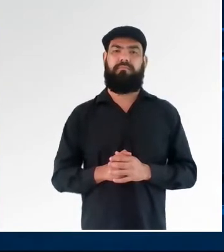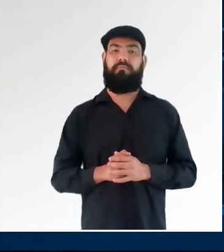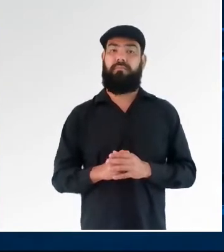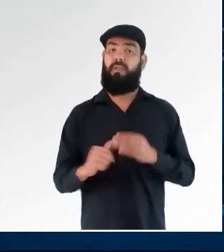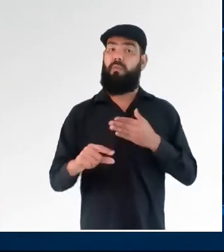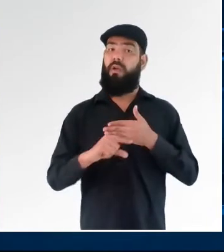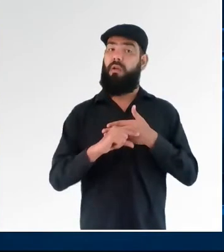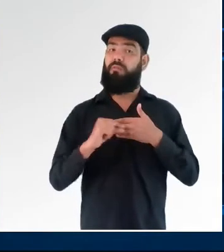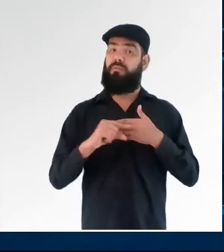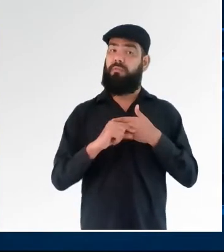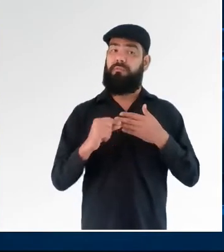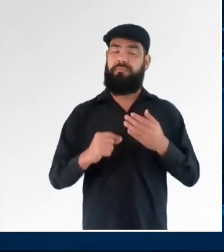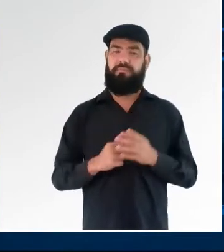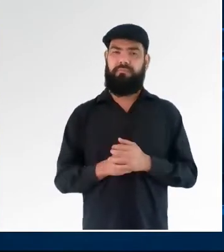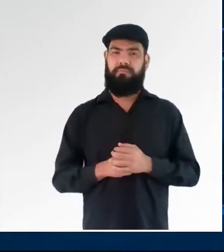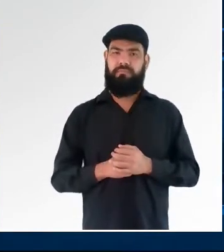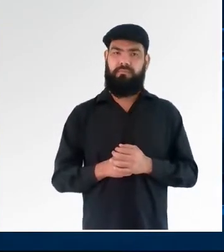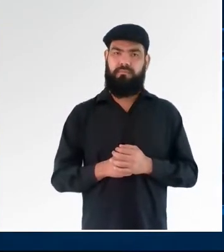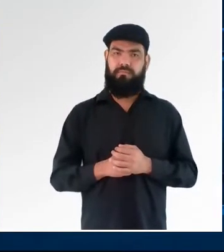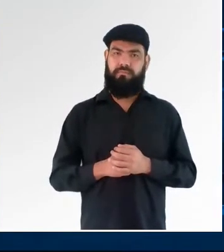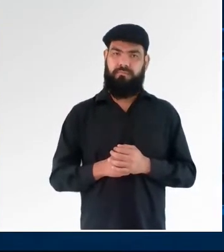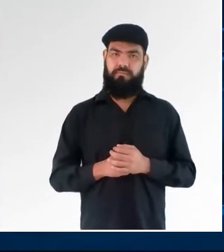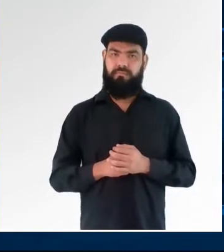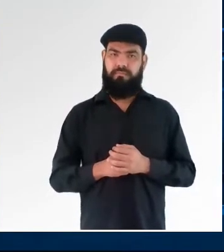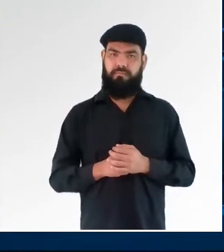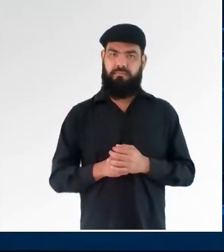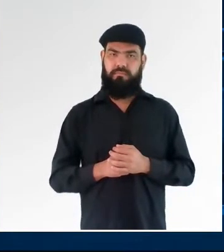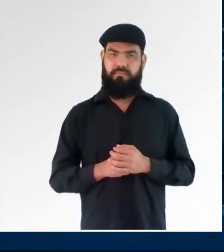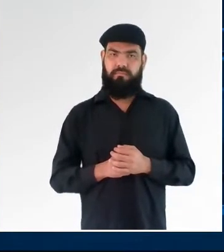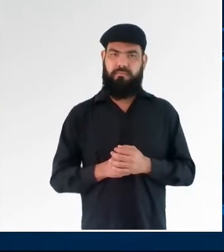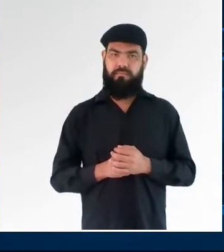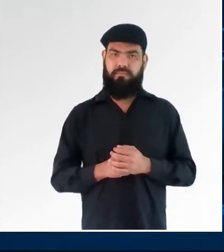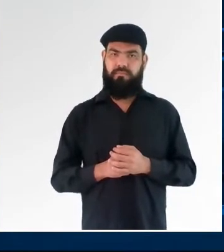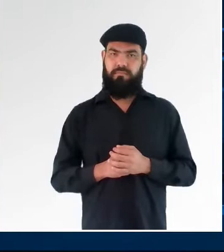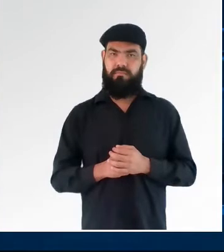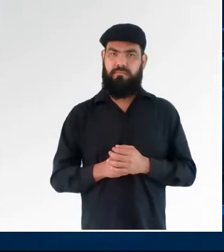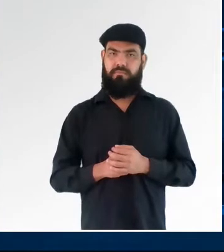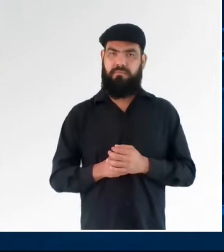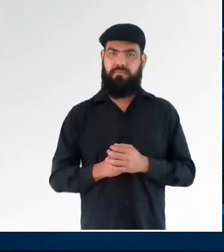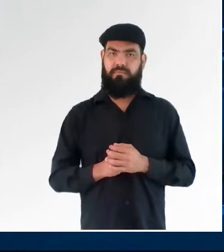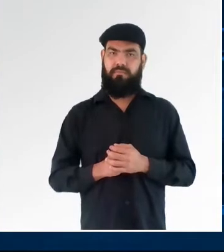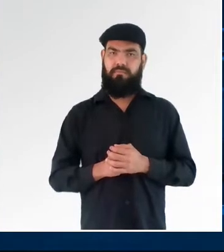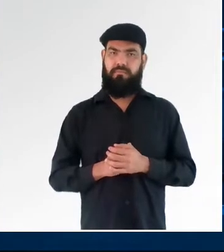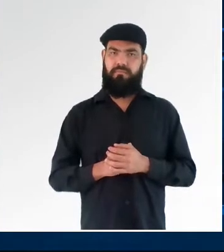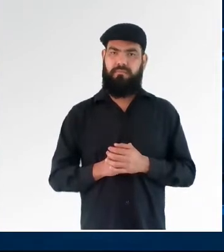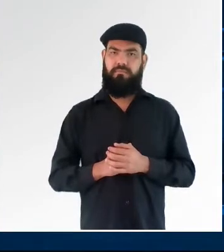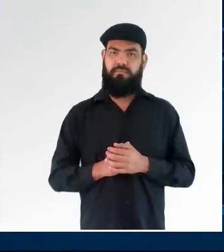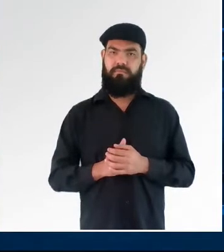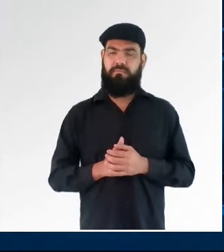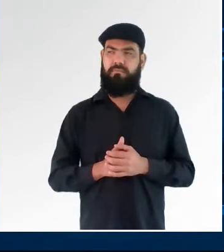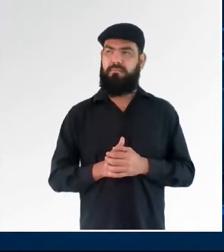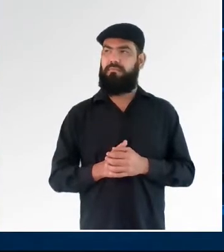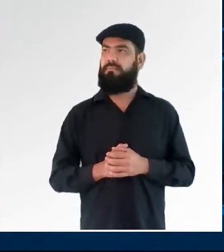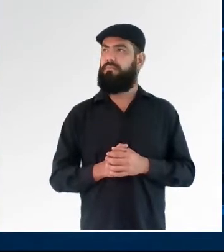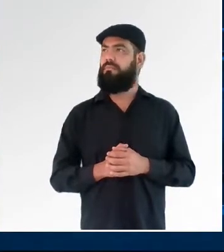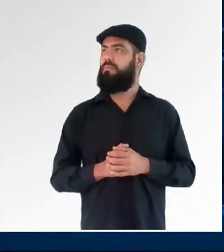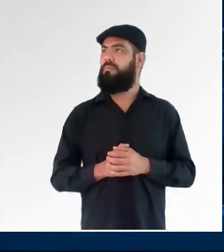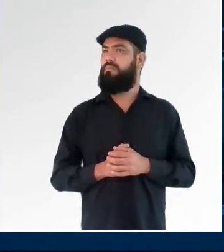própria sorte. Ela foi encaminhada junto com a irmã Helena a um convento onde padeceu da zombaria das colegas, ser